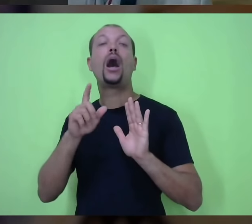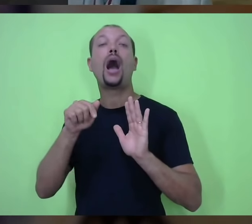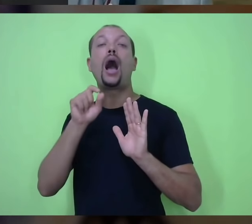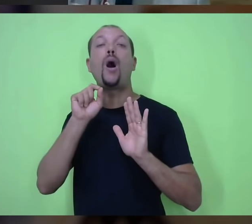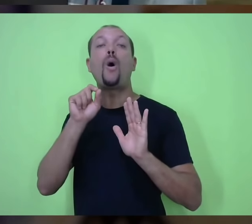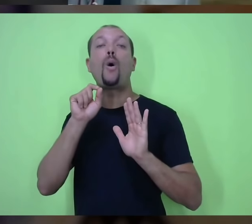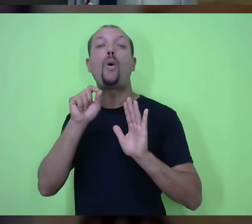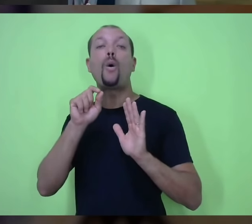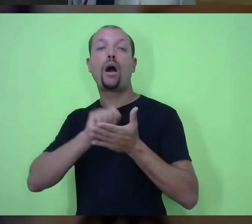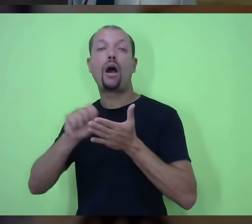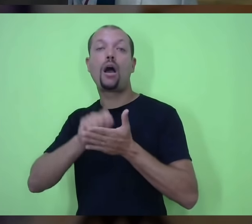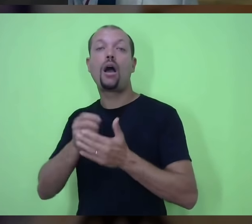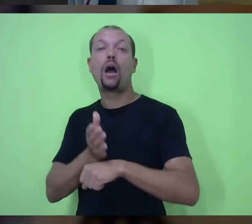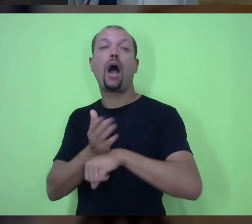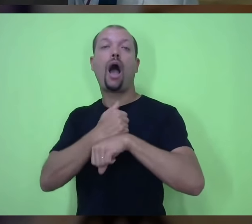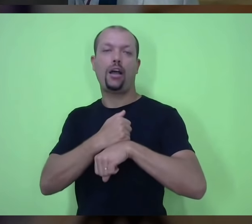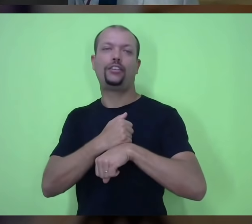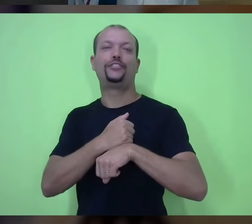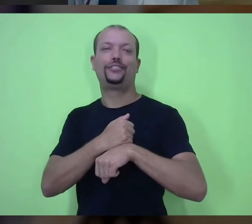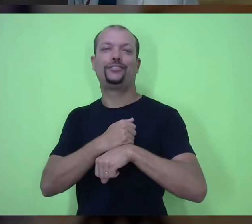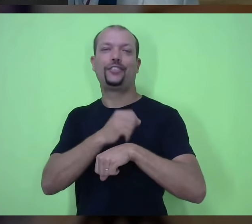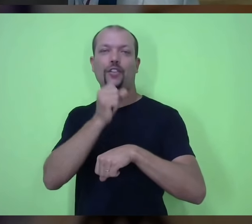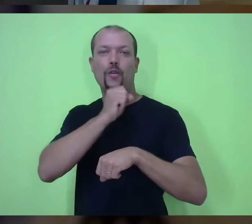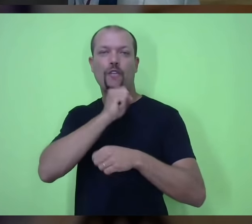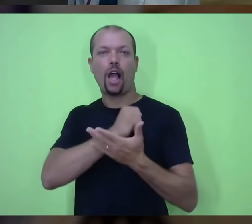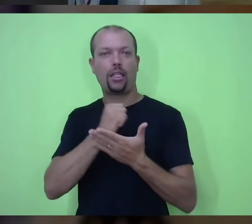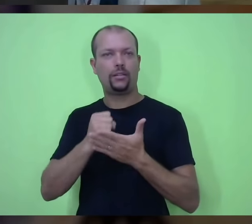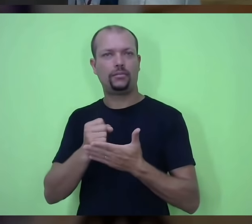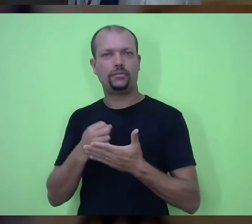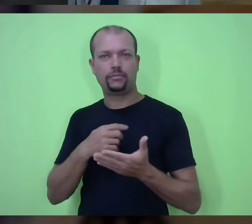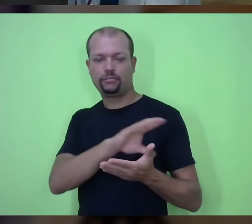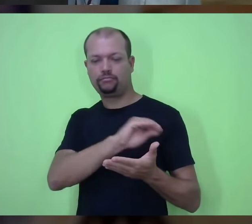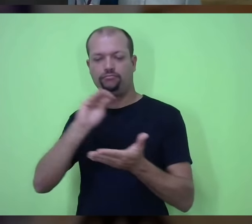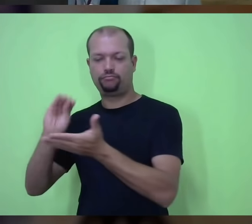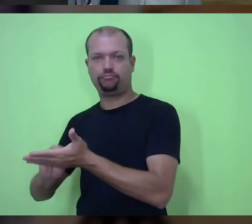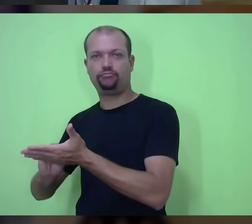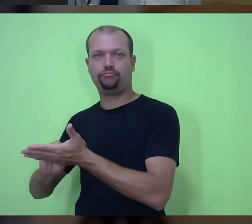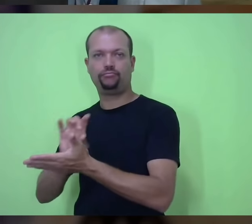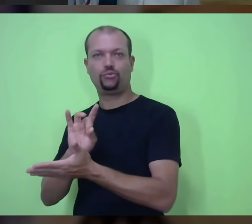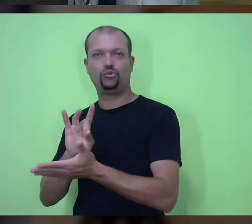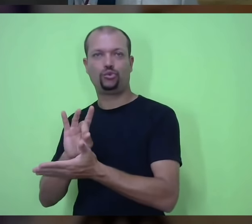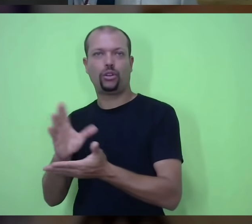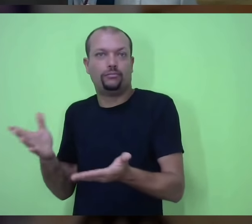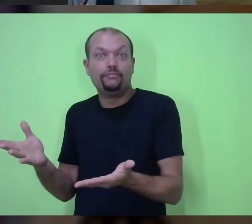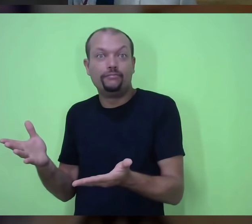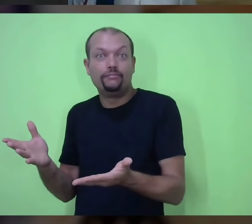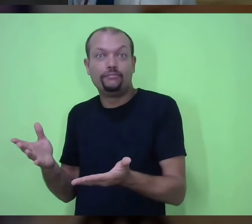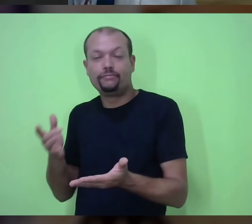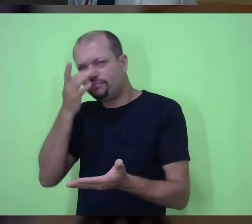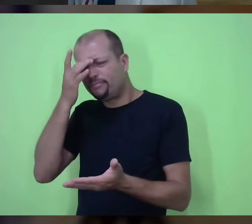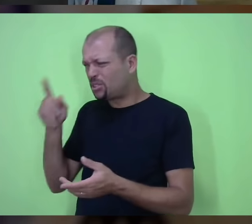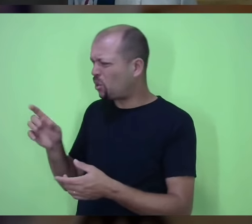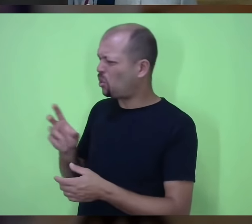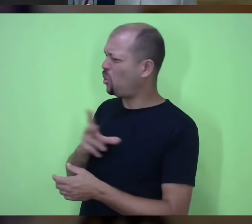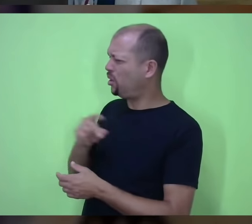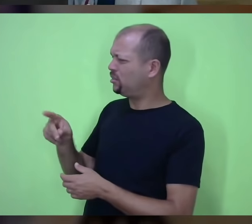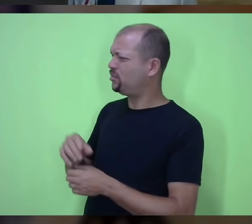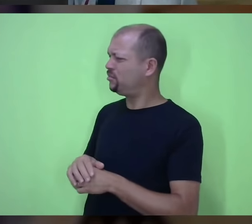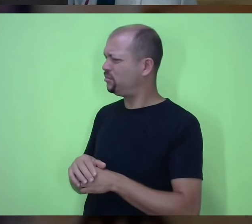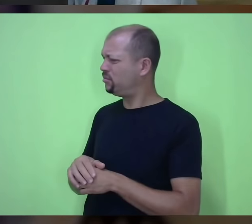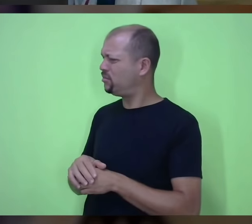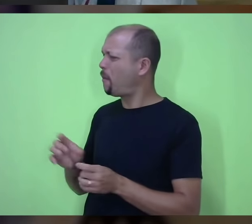recortes do Velho Testamento. Então, a gente muitas vezes fica pensando assim, uma pessoa tão preparada quanto